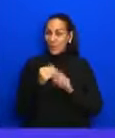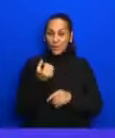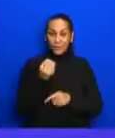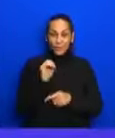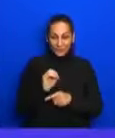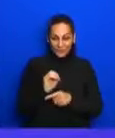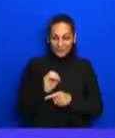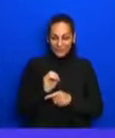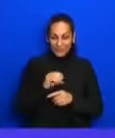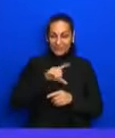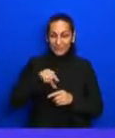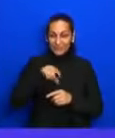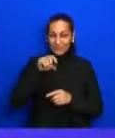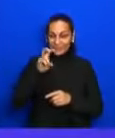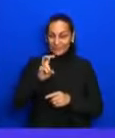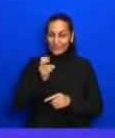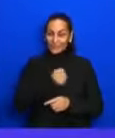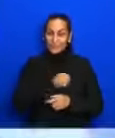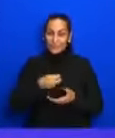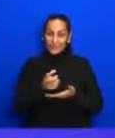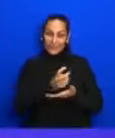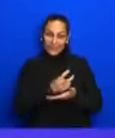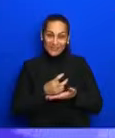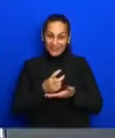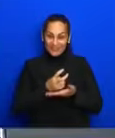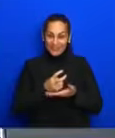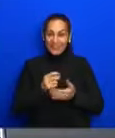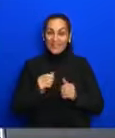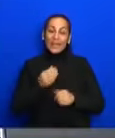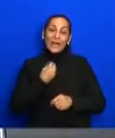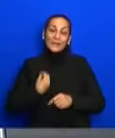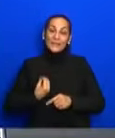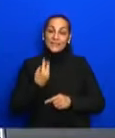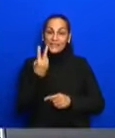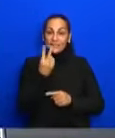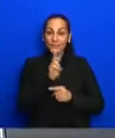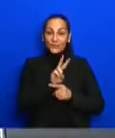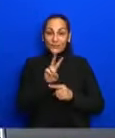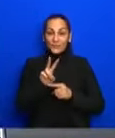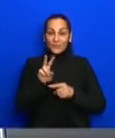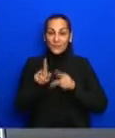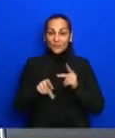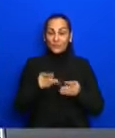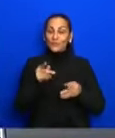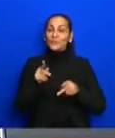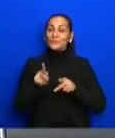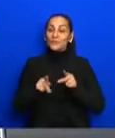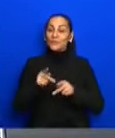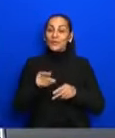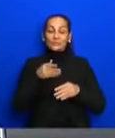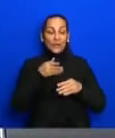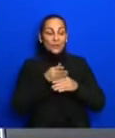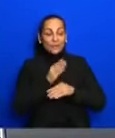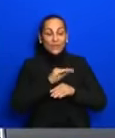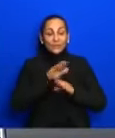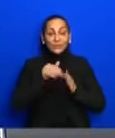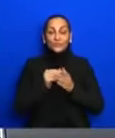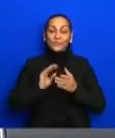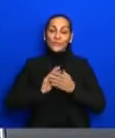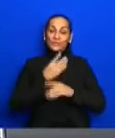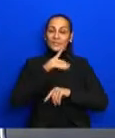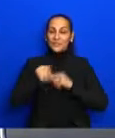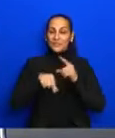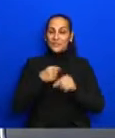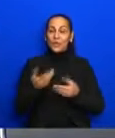0 a 80 para o sorteio das 5 dezenas da Quina. E conto com a presença de duas auditoras populares que vão validar cada passo aqui do